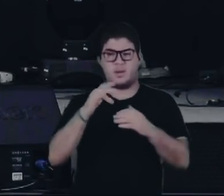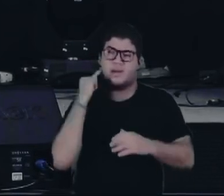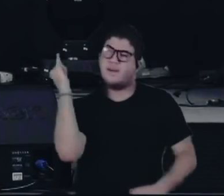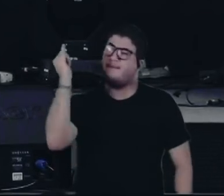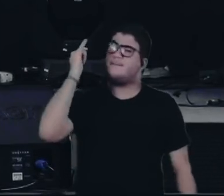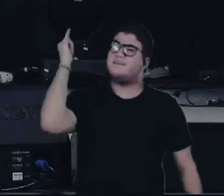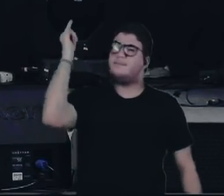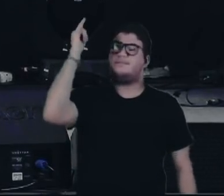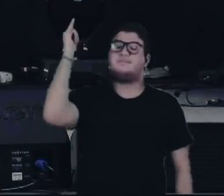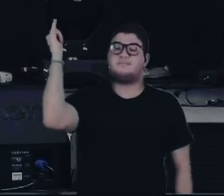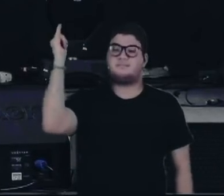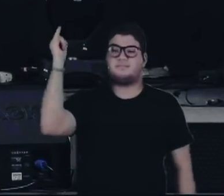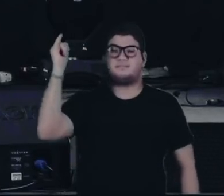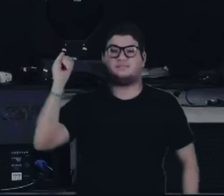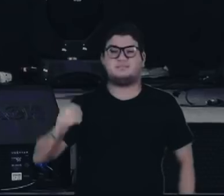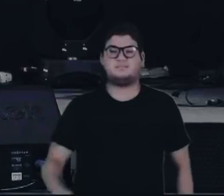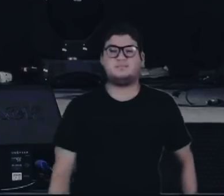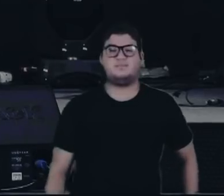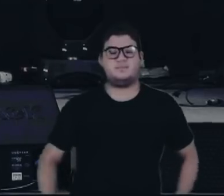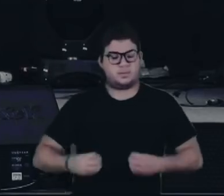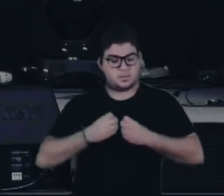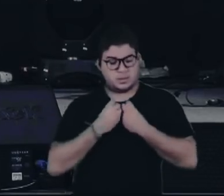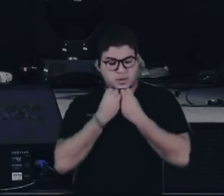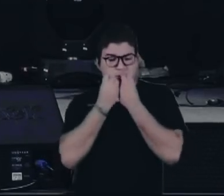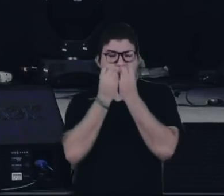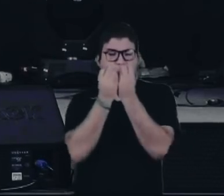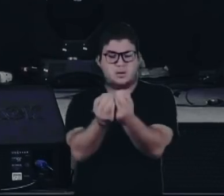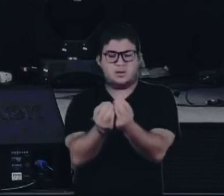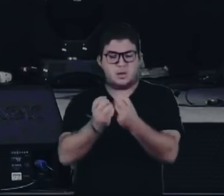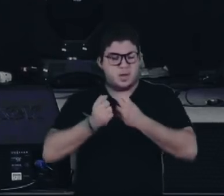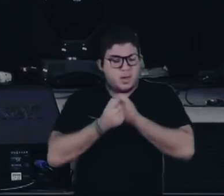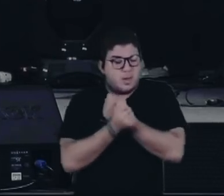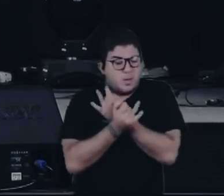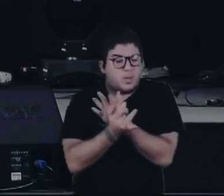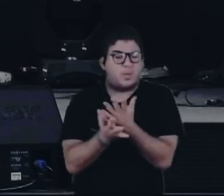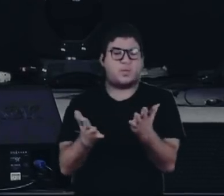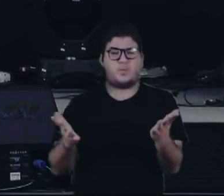importante, de nos darmos.